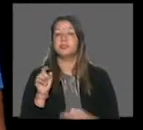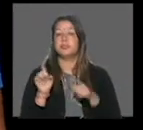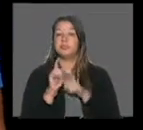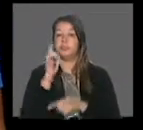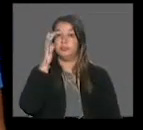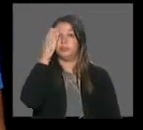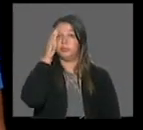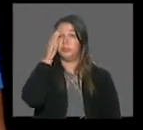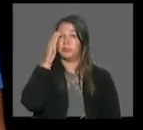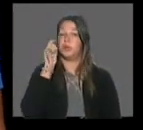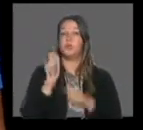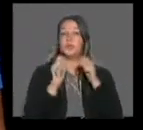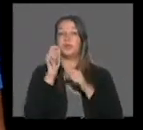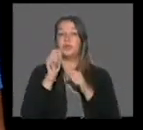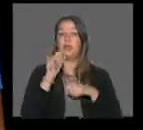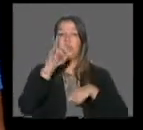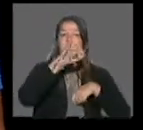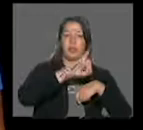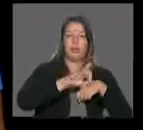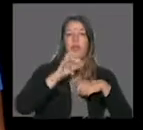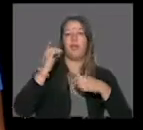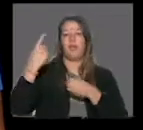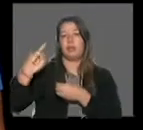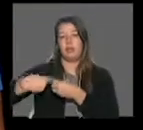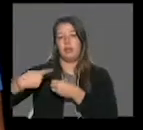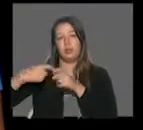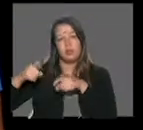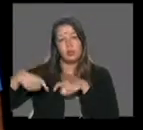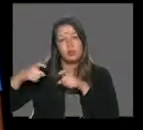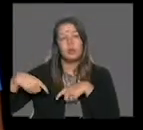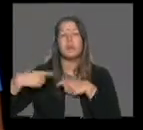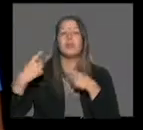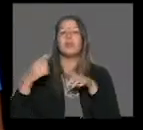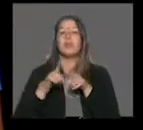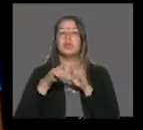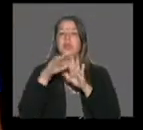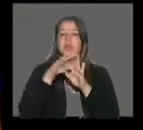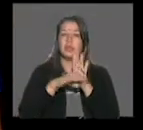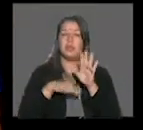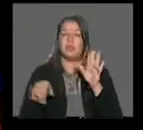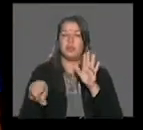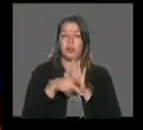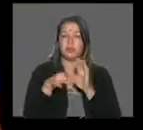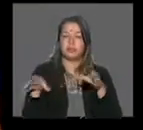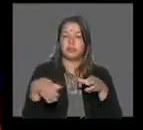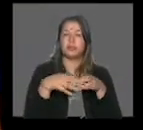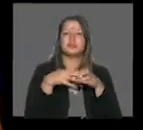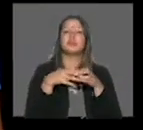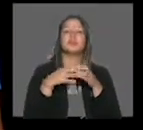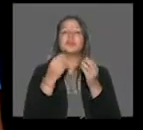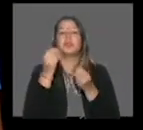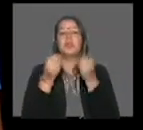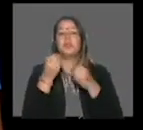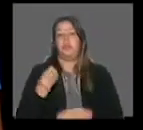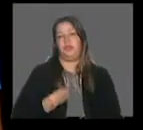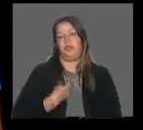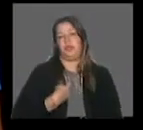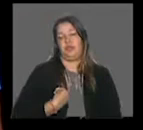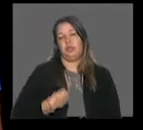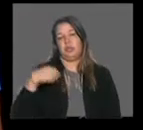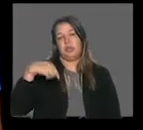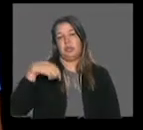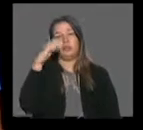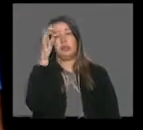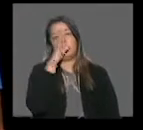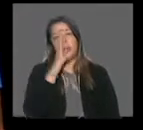De entender o que é a diferença de uma capital para o interior, de entender, dentro de um processo colonial, como vivemos aqui